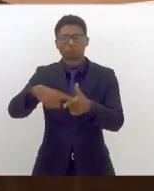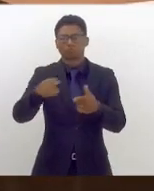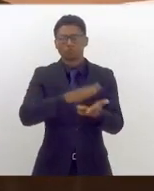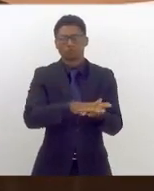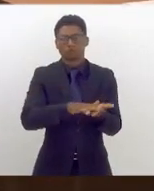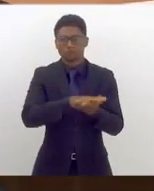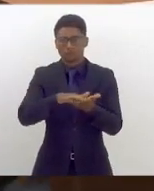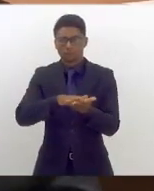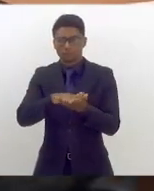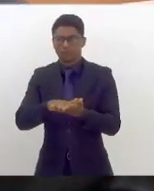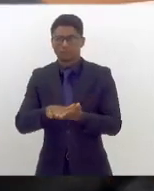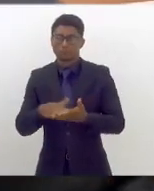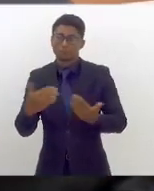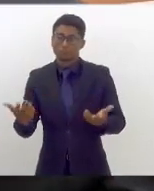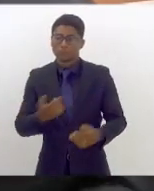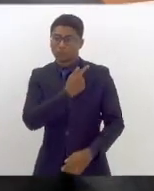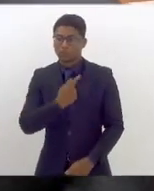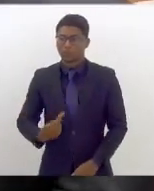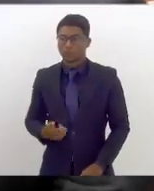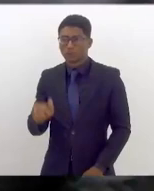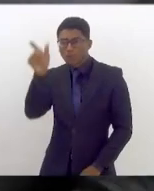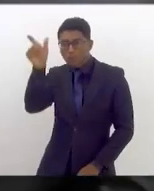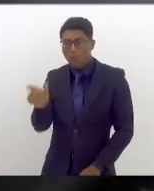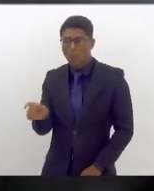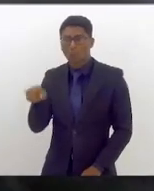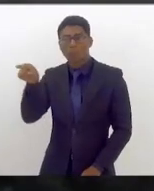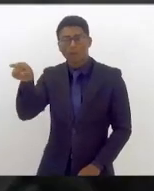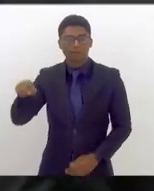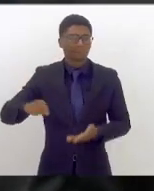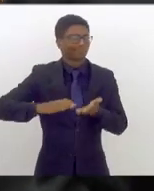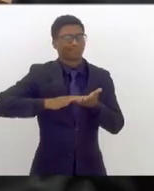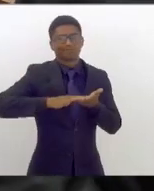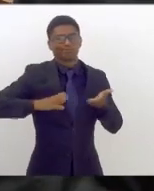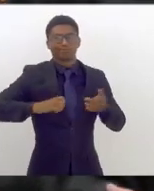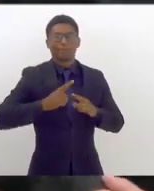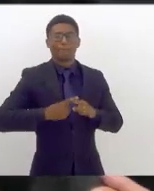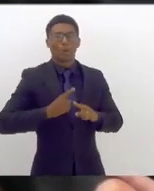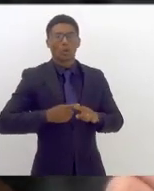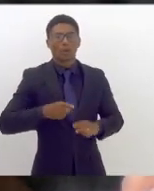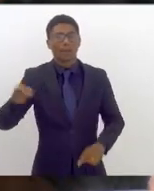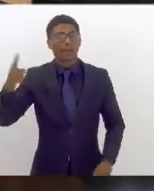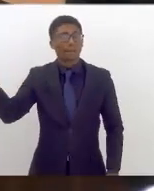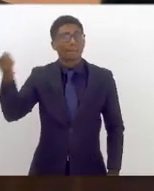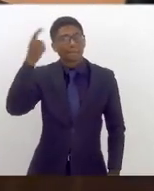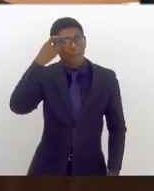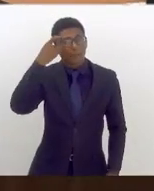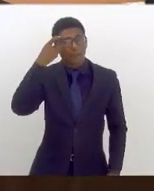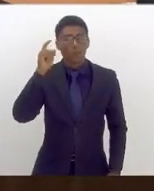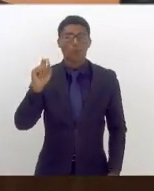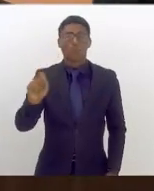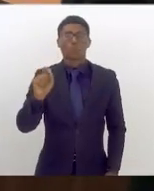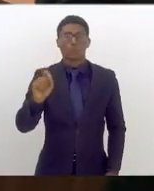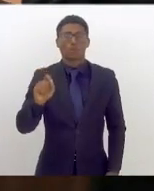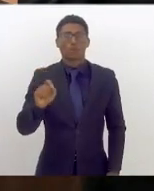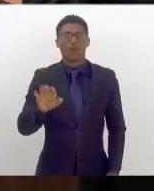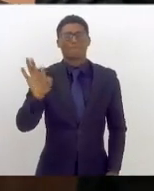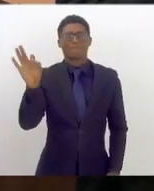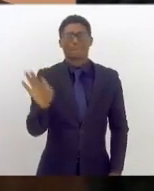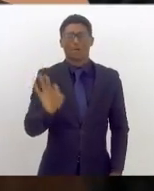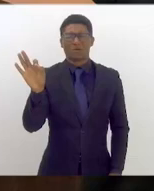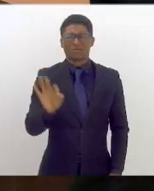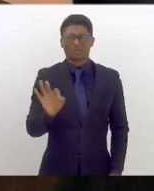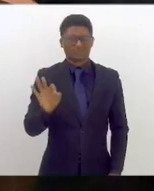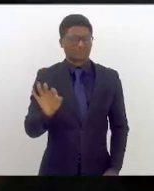o governador vetou porque achou que a taxa tava excessiva